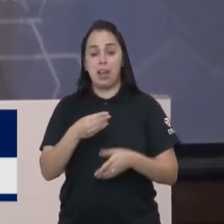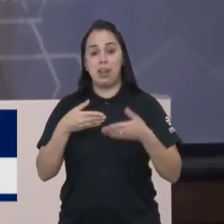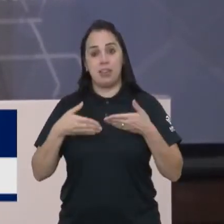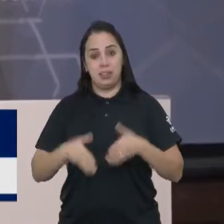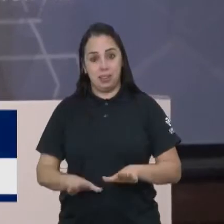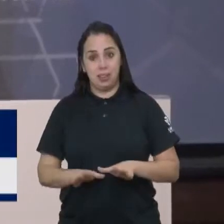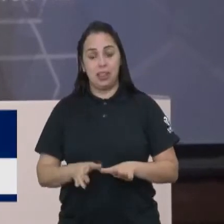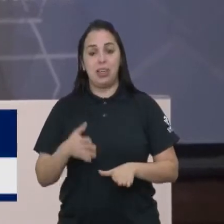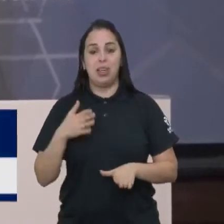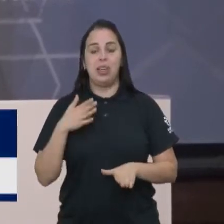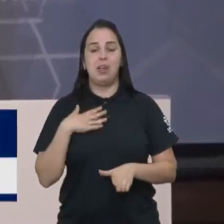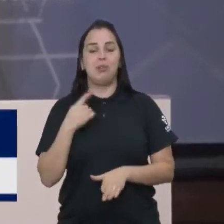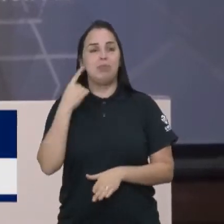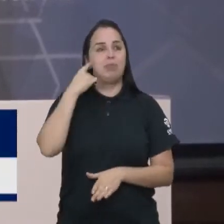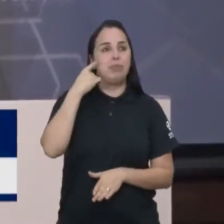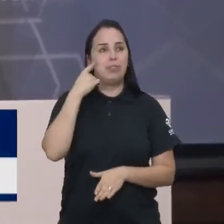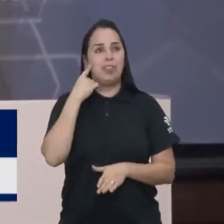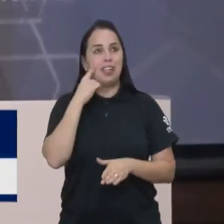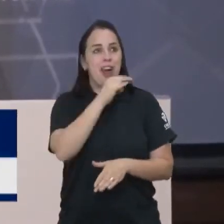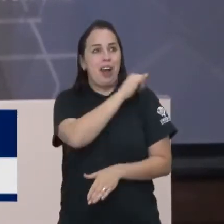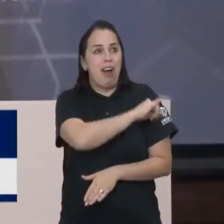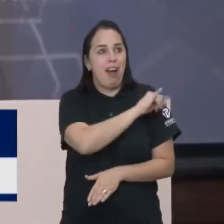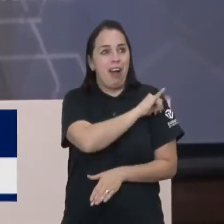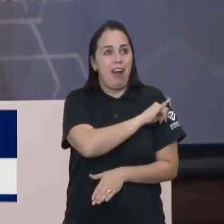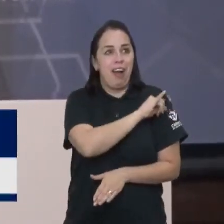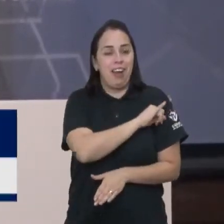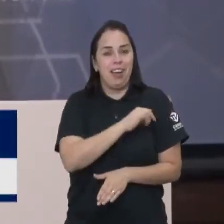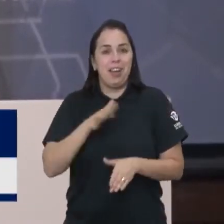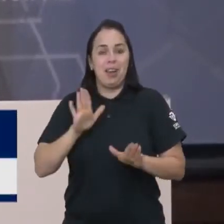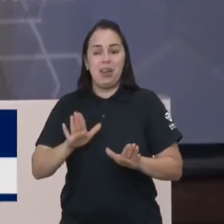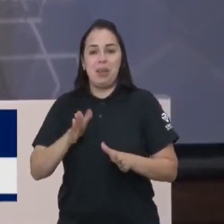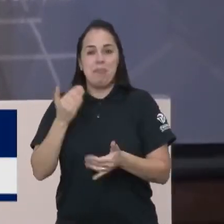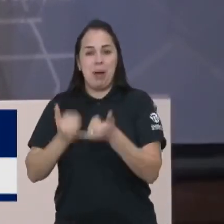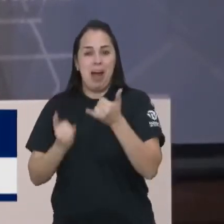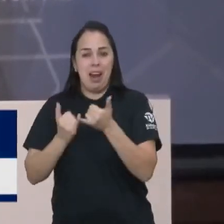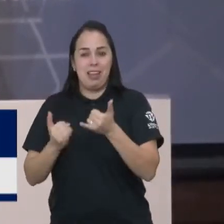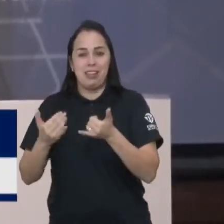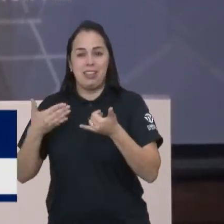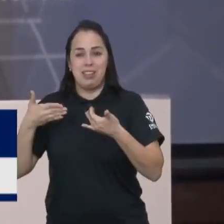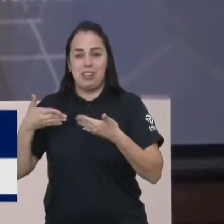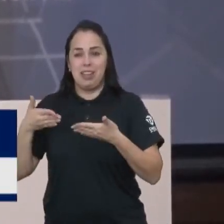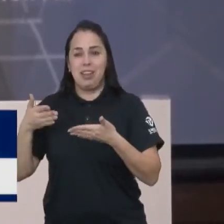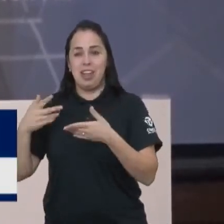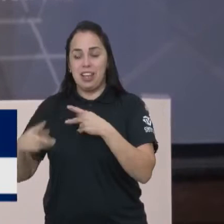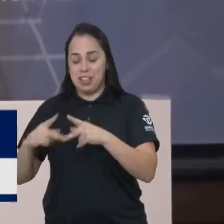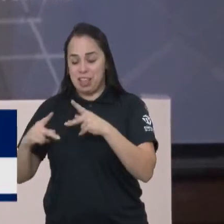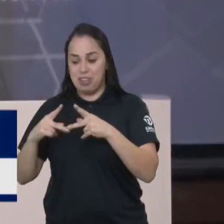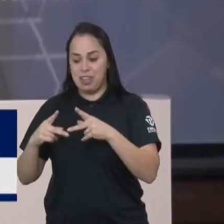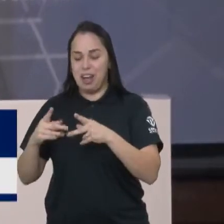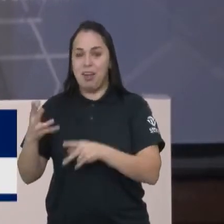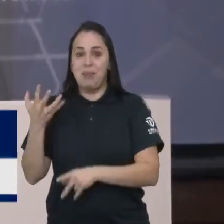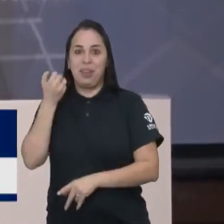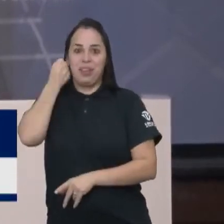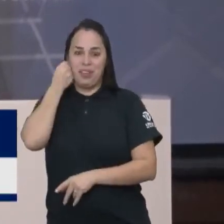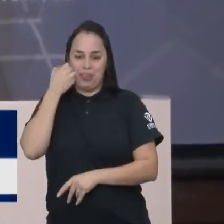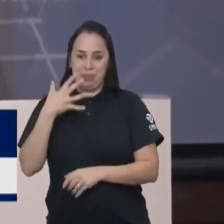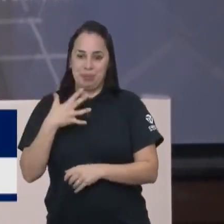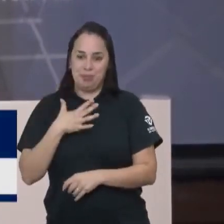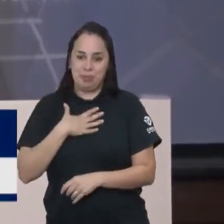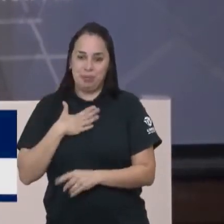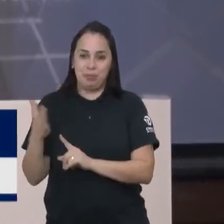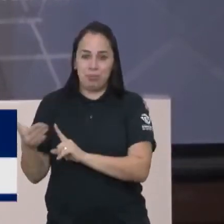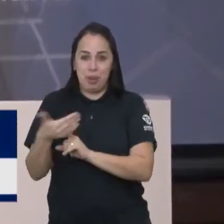ser carioca de nascimento e joseense por adoção. A honraria hoje concedida, sem dúvida,